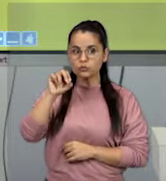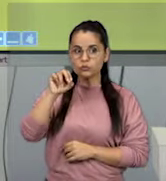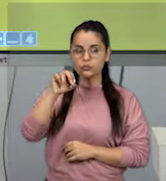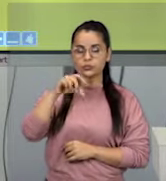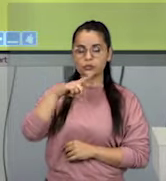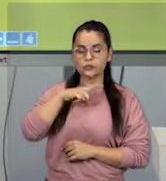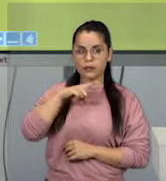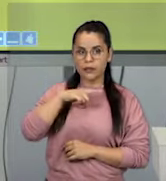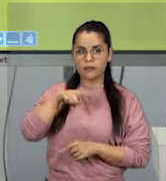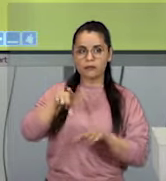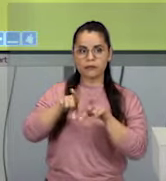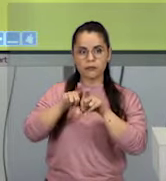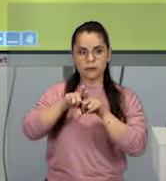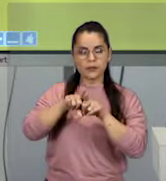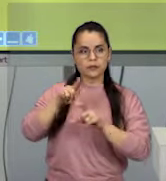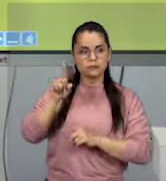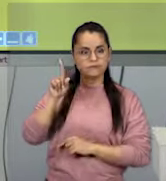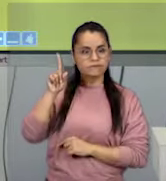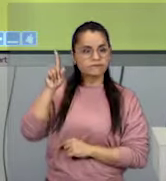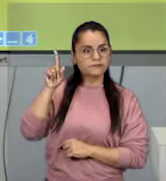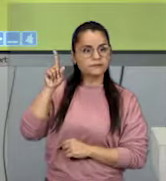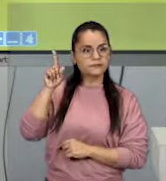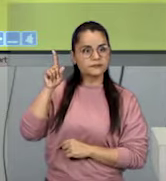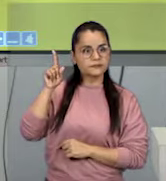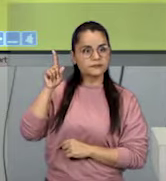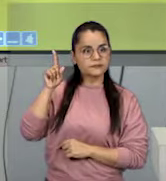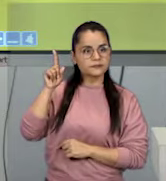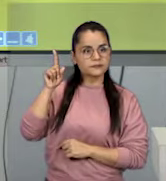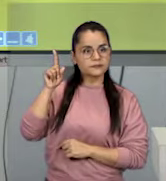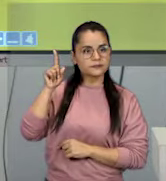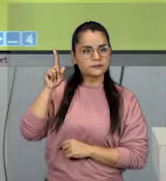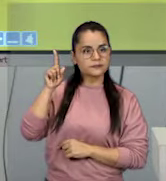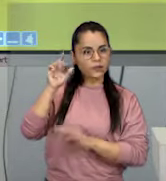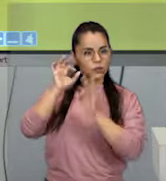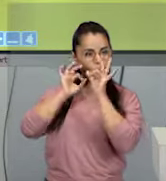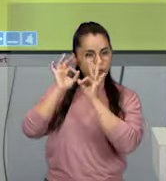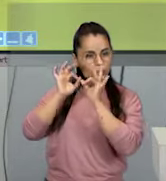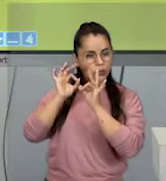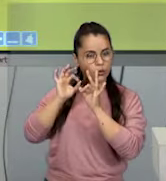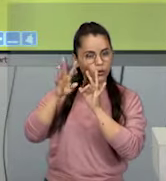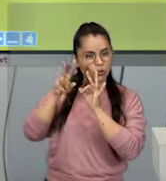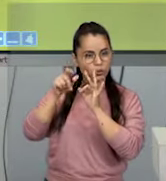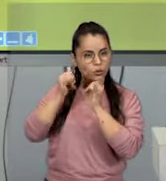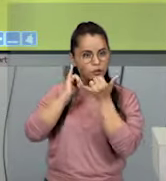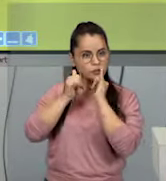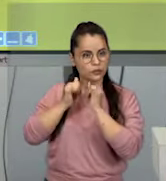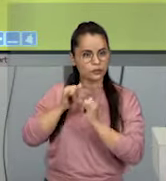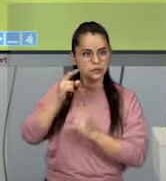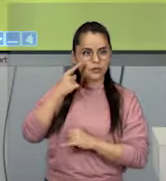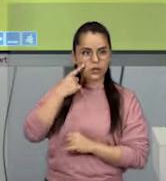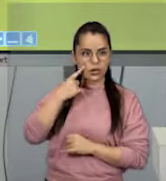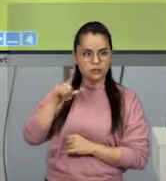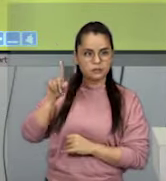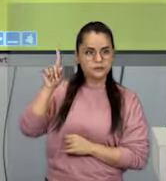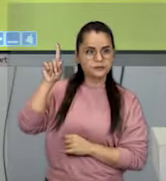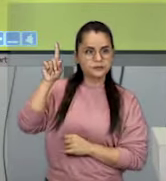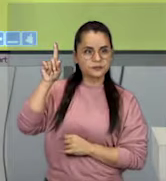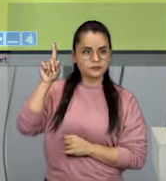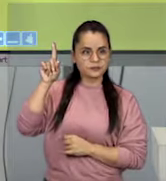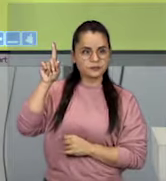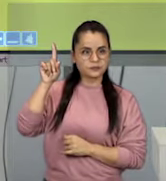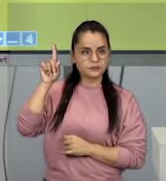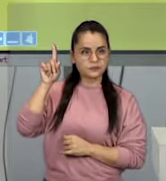também montei a reação de combustão a pizza a relação estequiométrica não é um molde octano